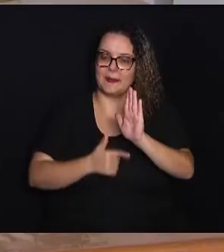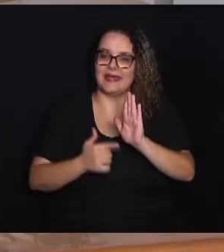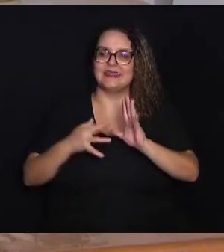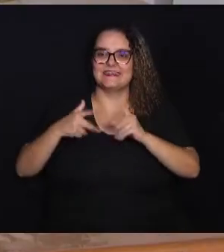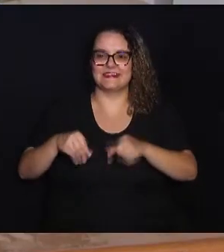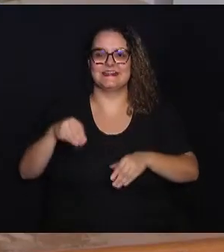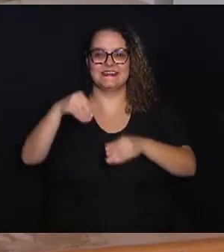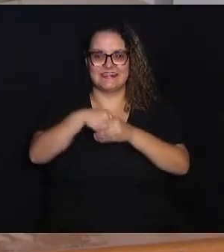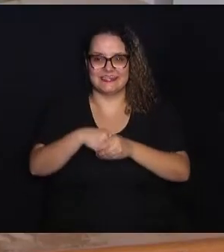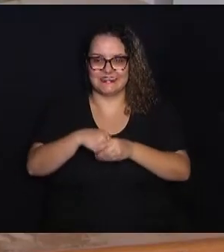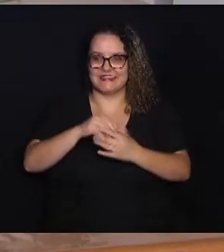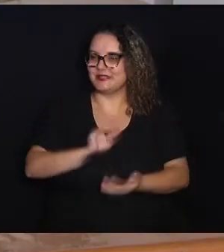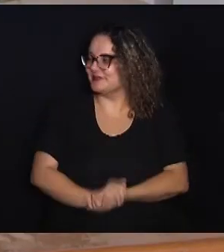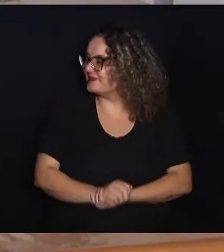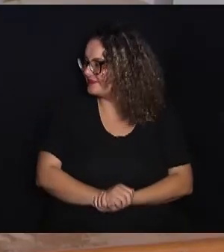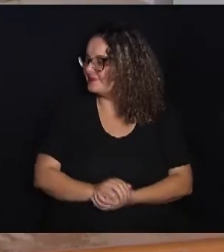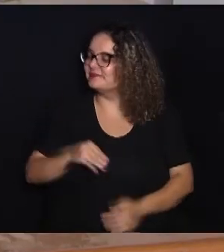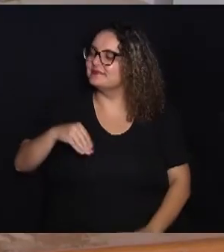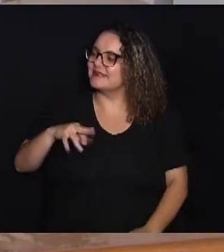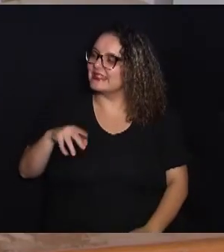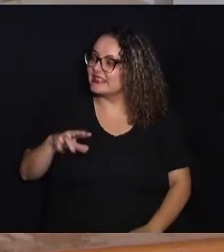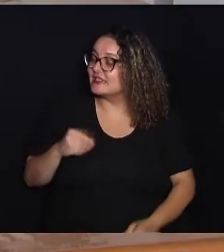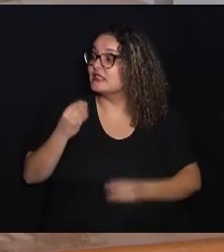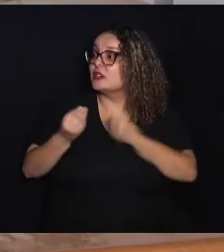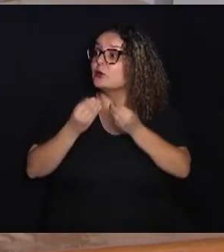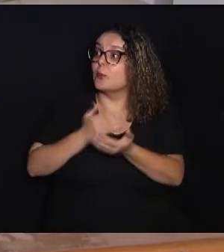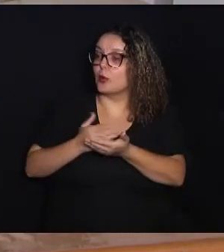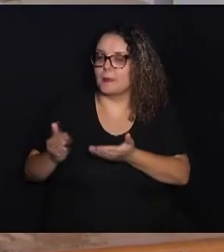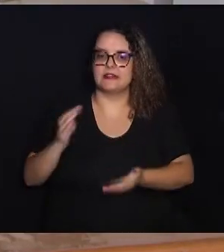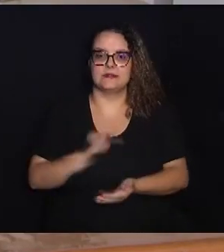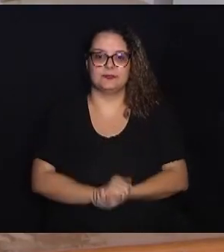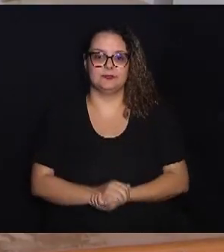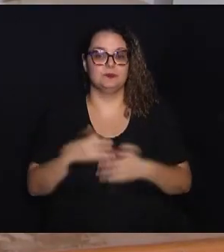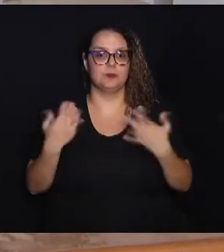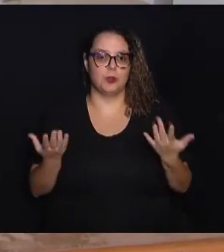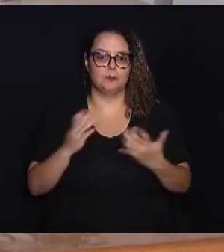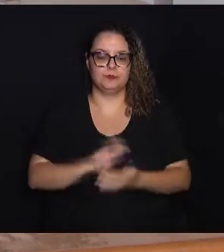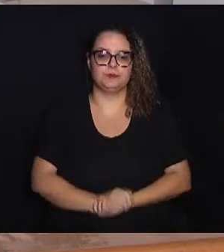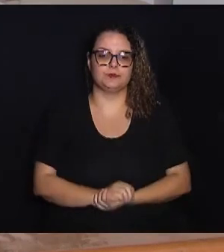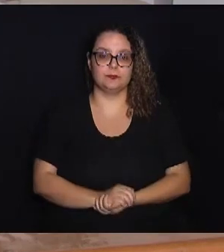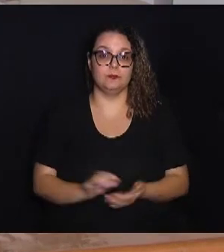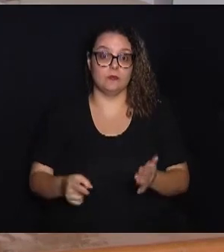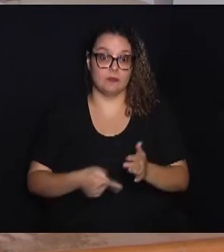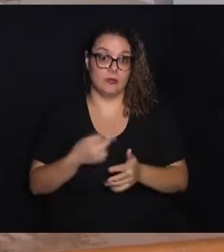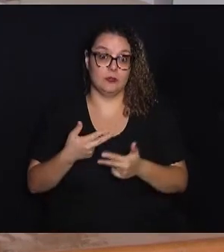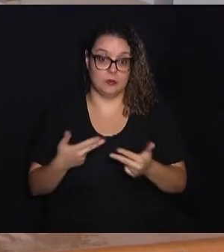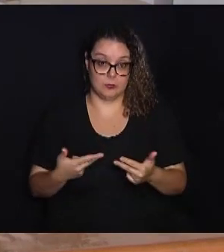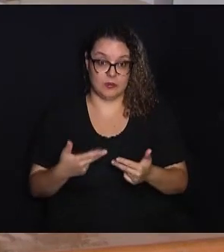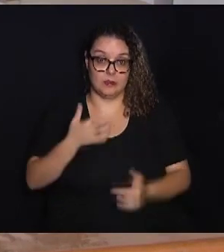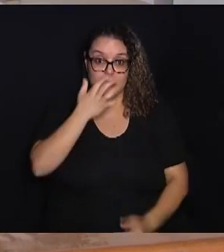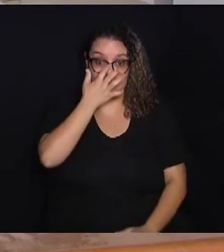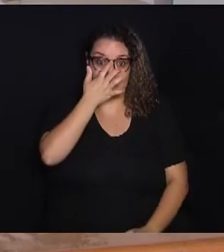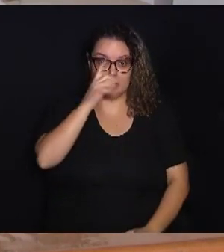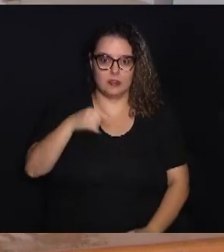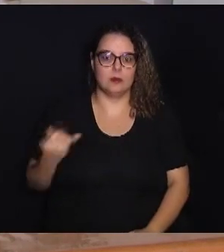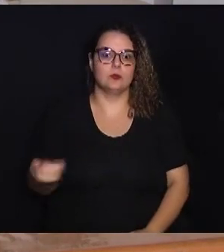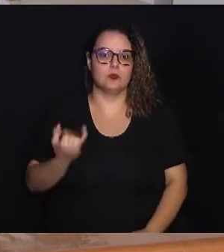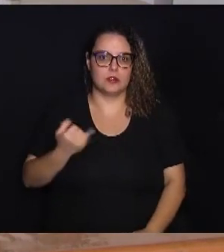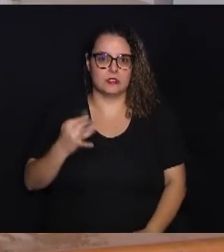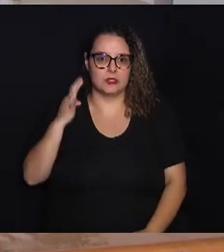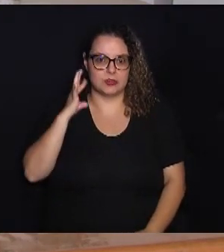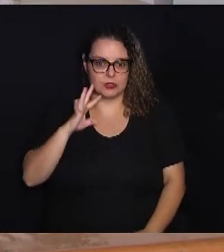lá. Mariana, como que a gente começa? Então vamos lá. A primeira coisa que é válido lembrar é que a cerâmica